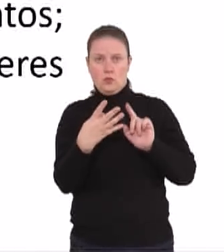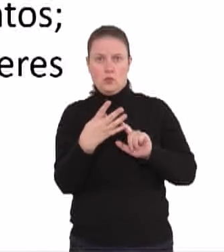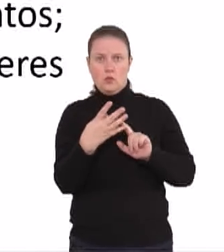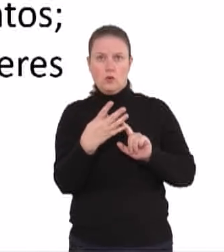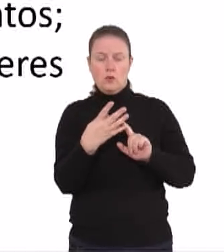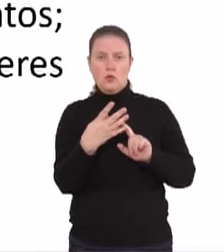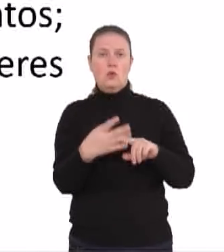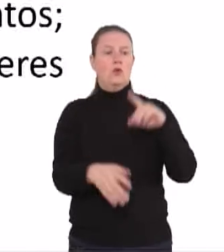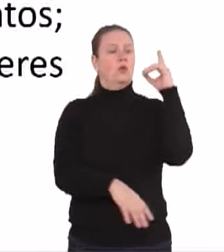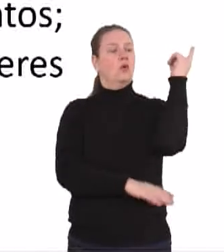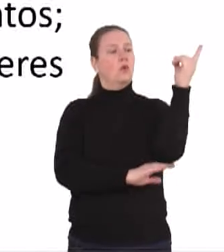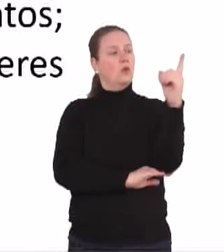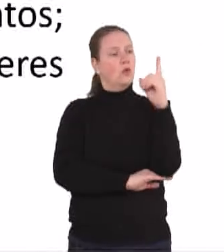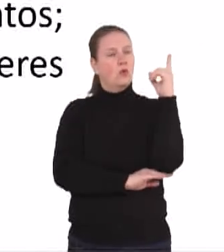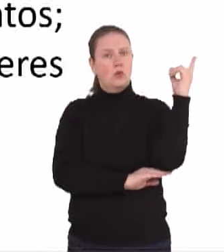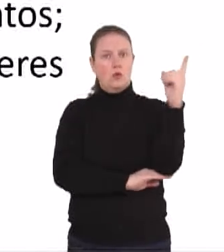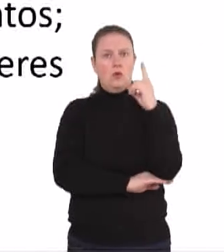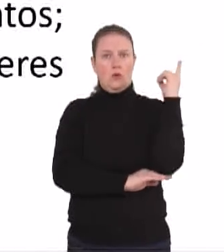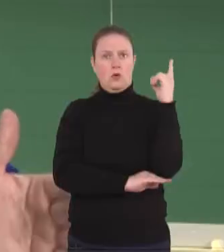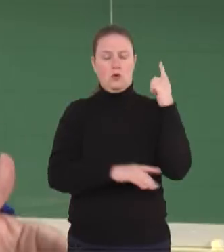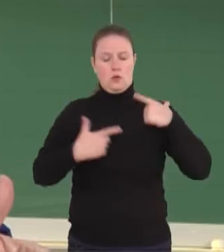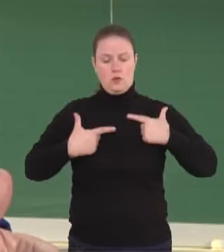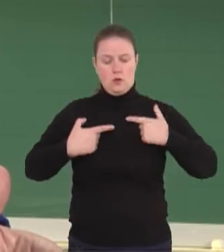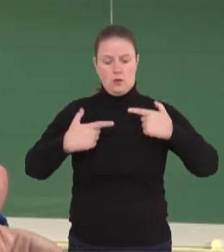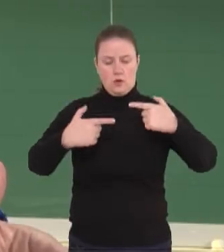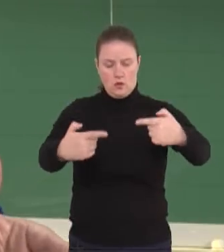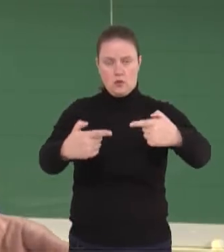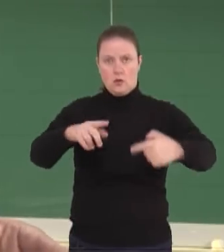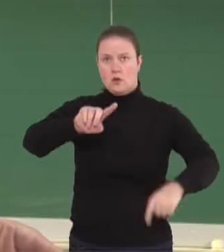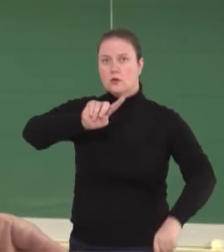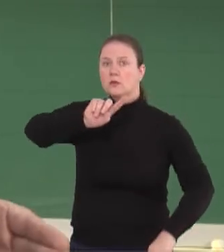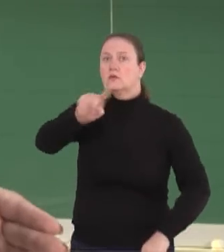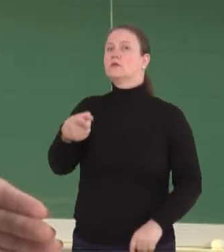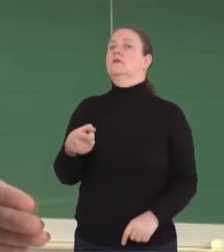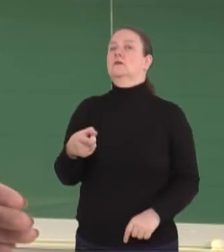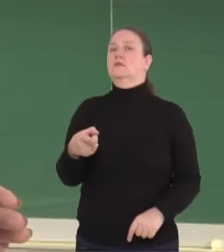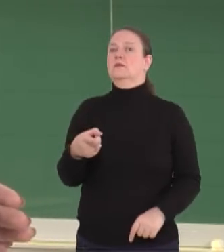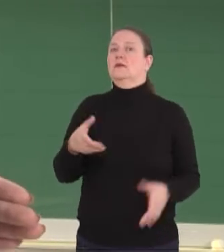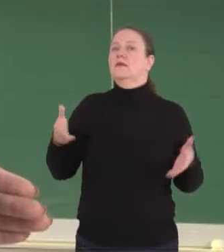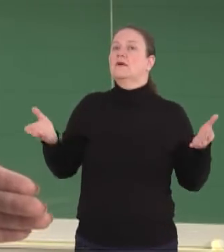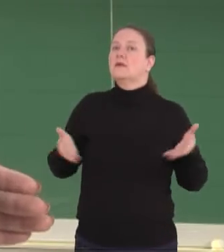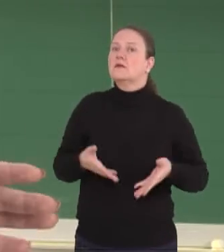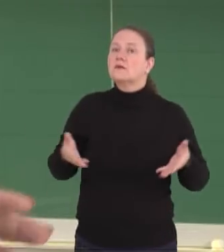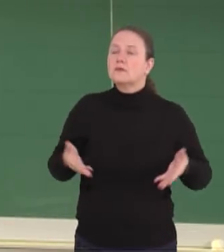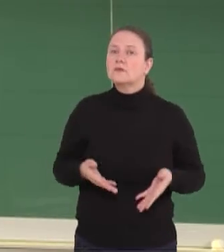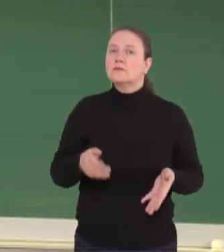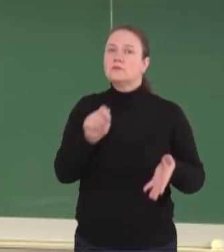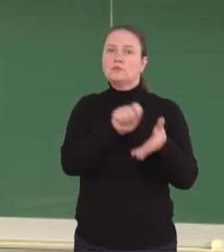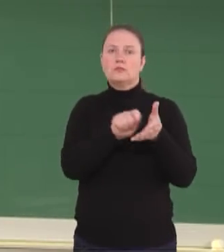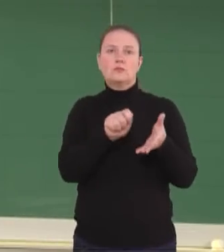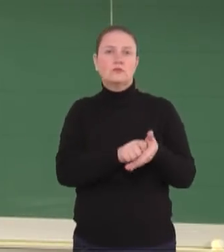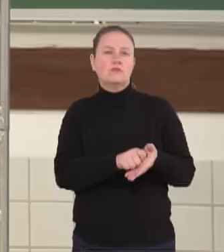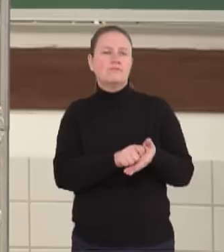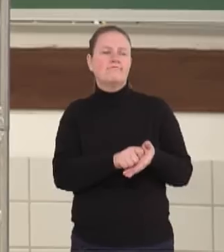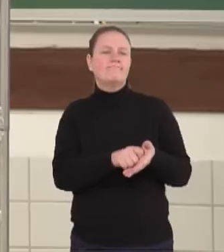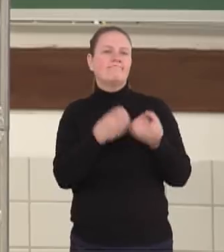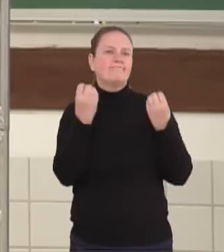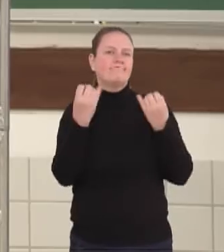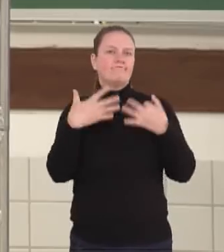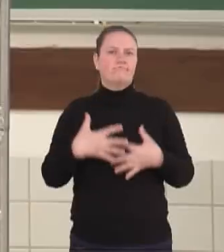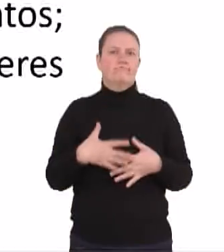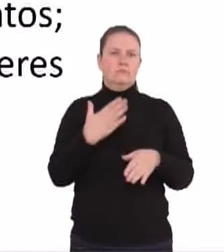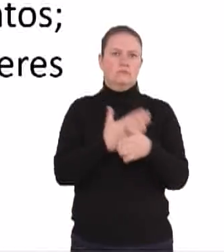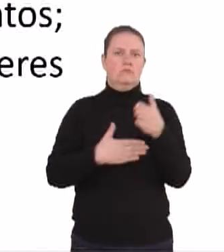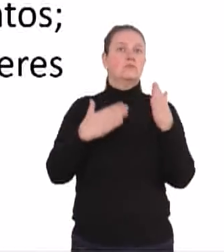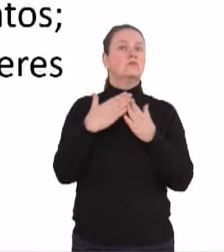Tumatauenga, vírgula, Deus da guerra, vírgula. Aqui, o escritor quis trazer uma explicação a mais do